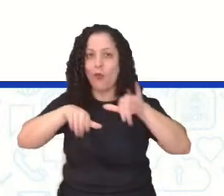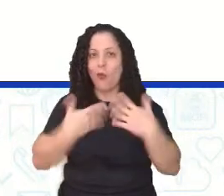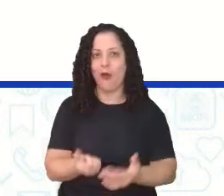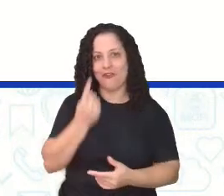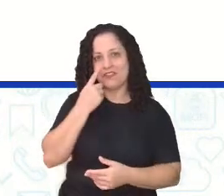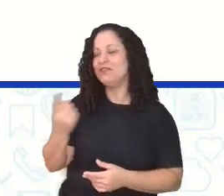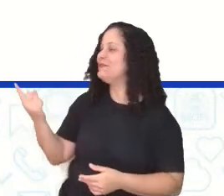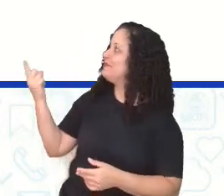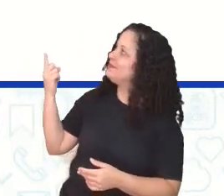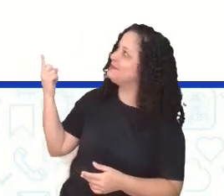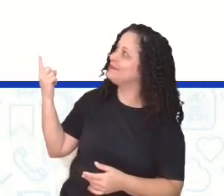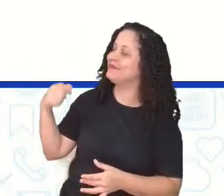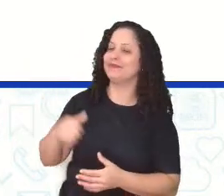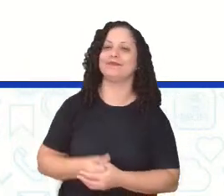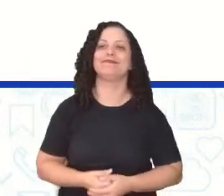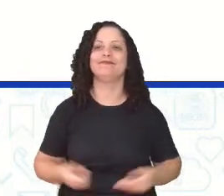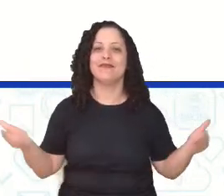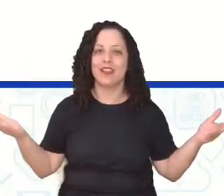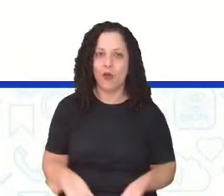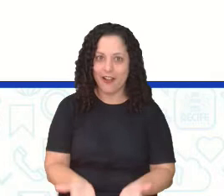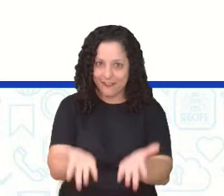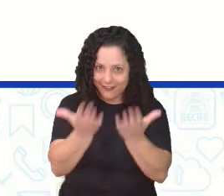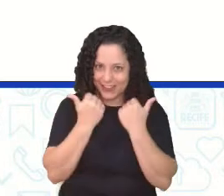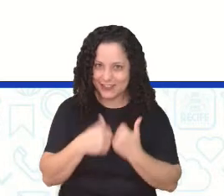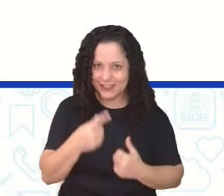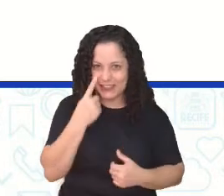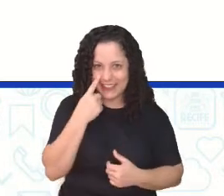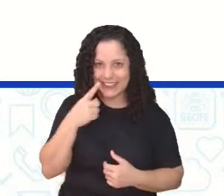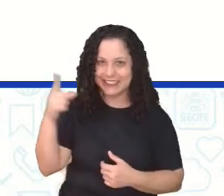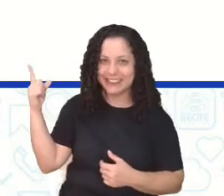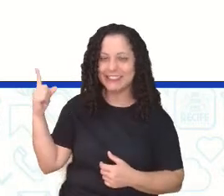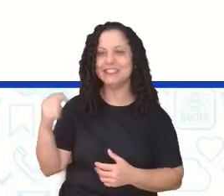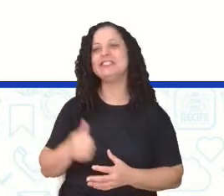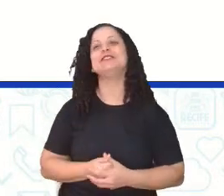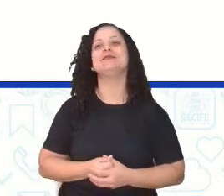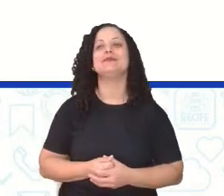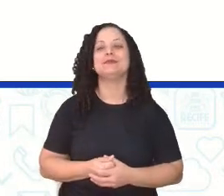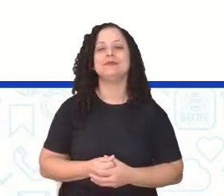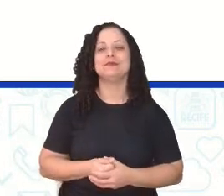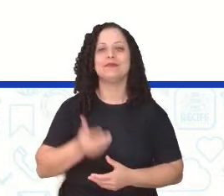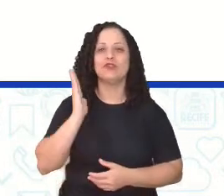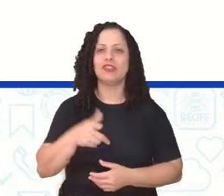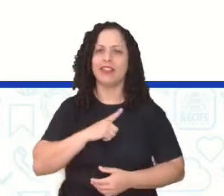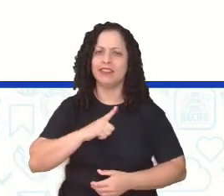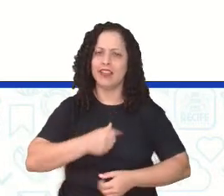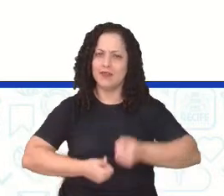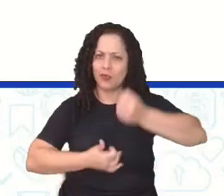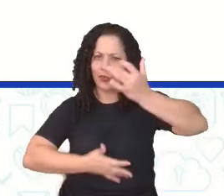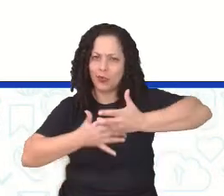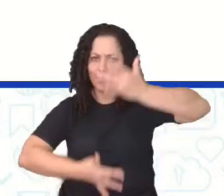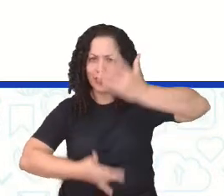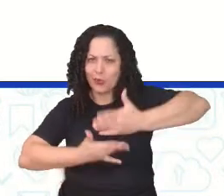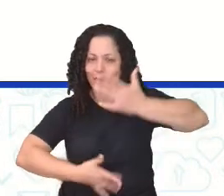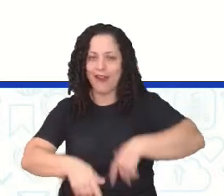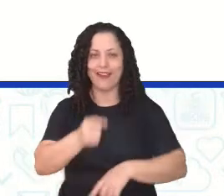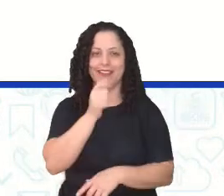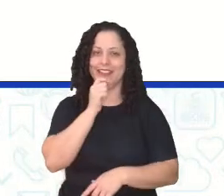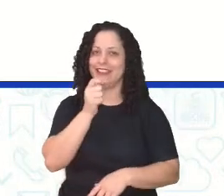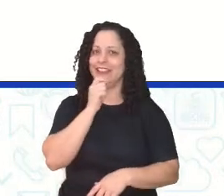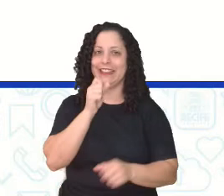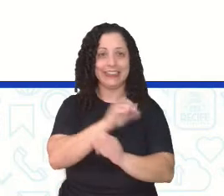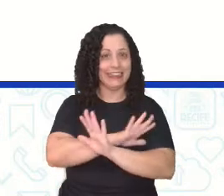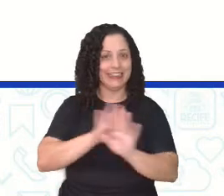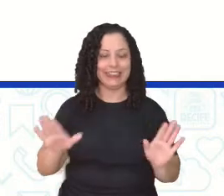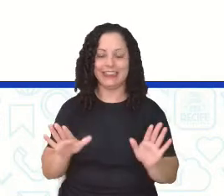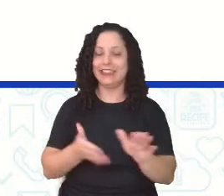Então, agora, mãos à obra. Vamos lá. Alguma resposta aí, Nádia? Não, nenhuma